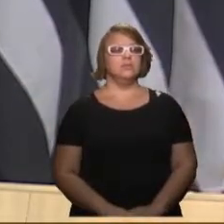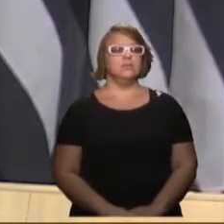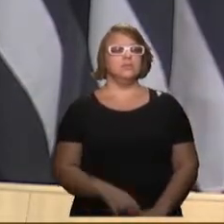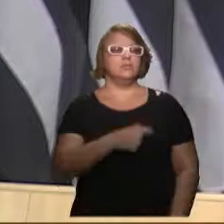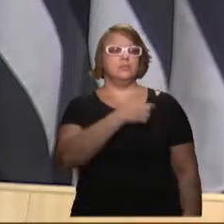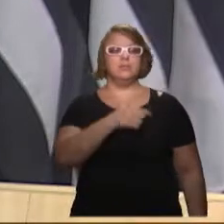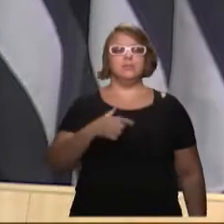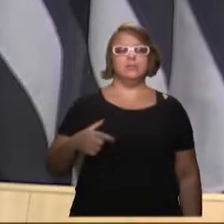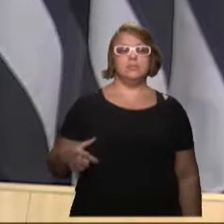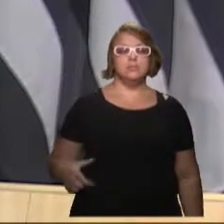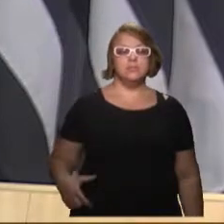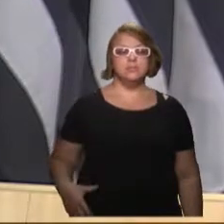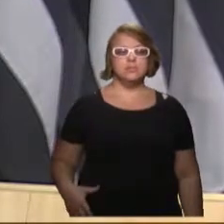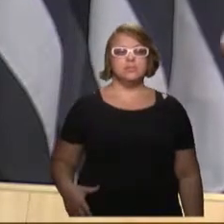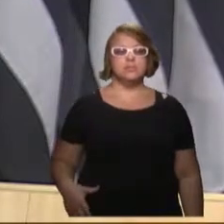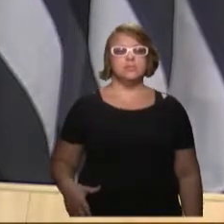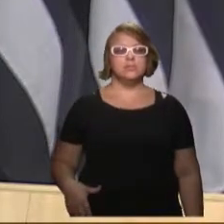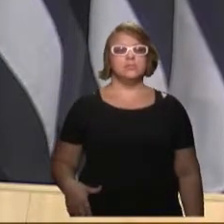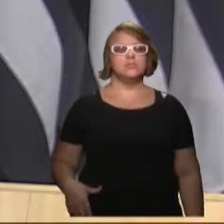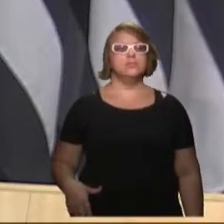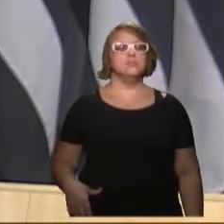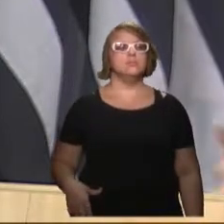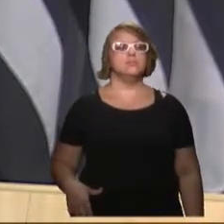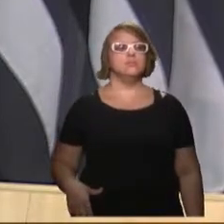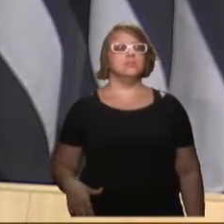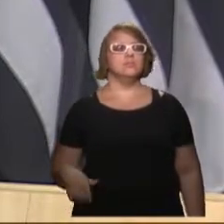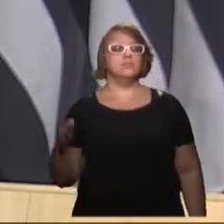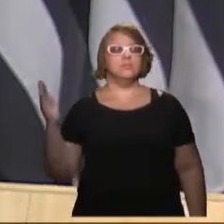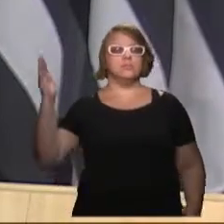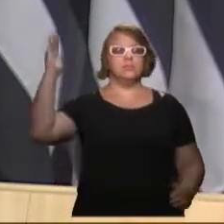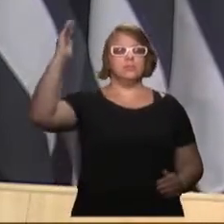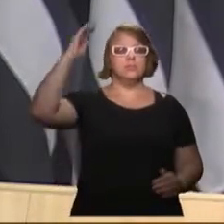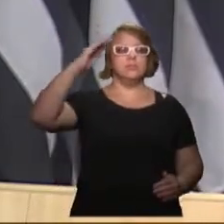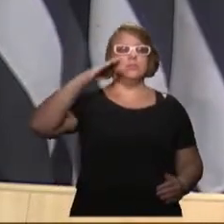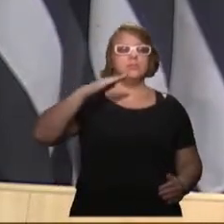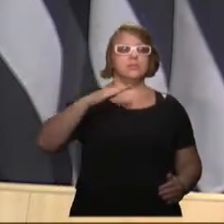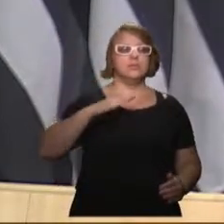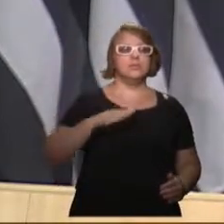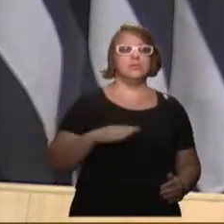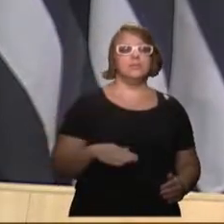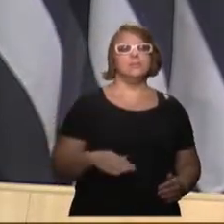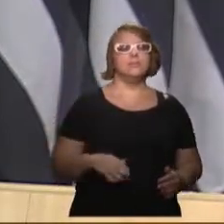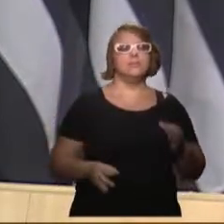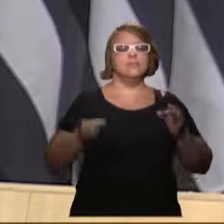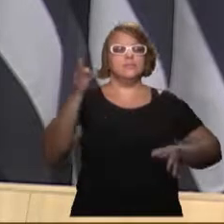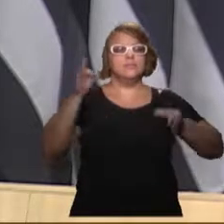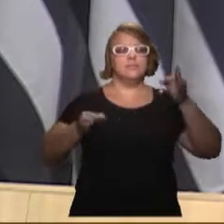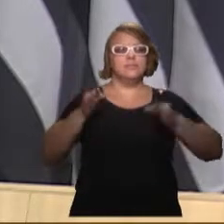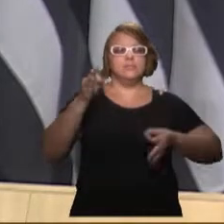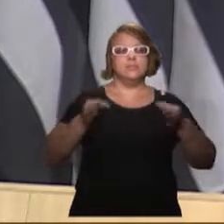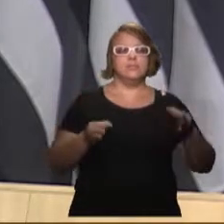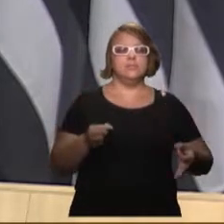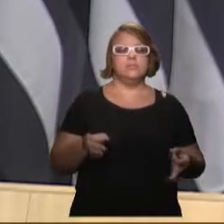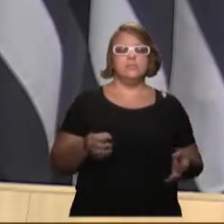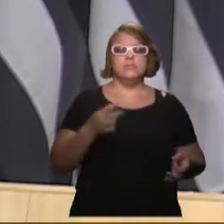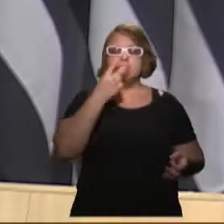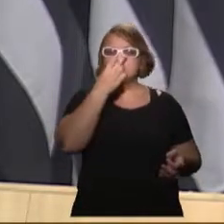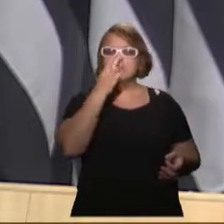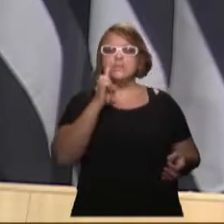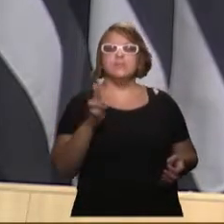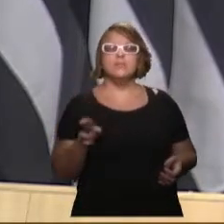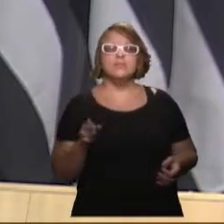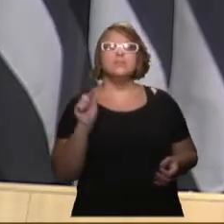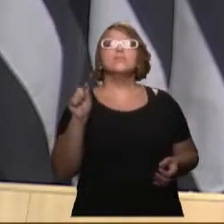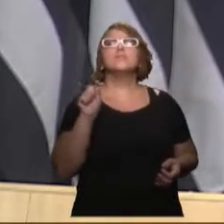algum parecer, o que o Tribunal de Contas acha sobre isso, porque eu já disse aqui em algumas audiências, presidente, que o